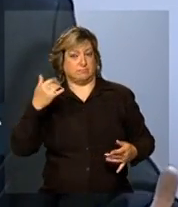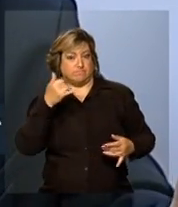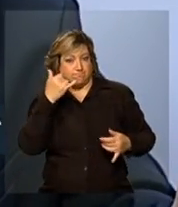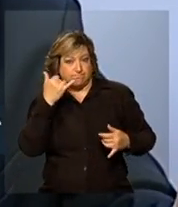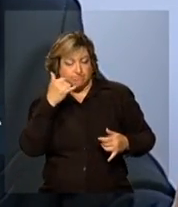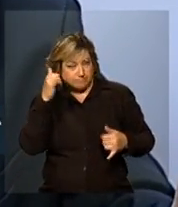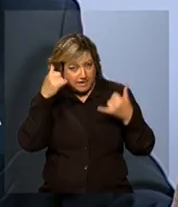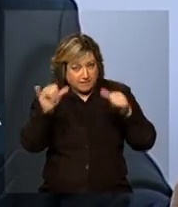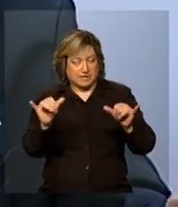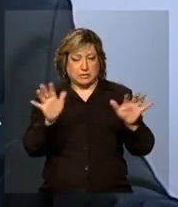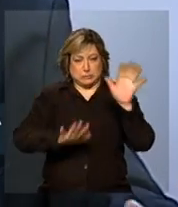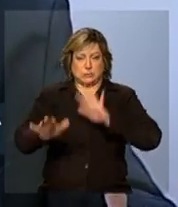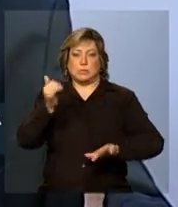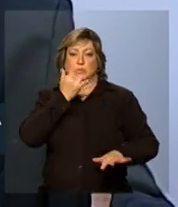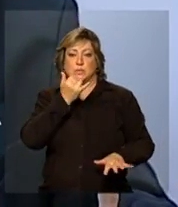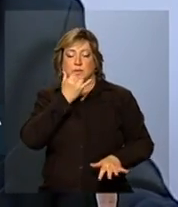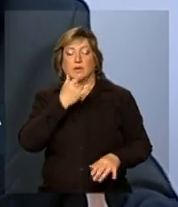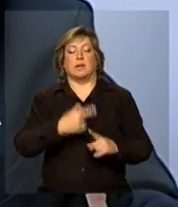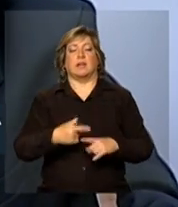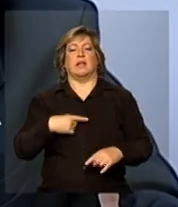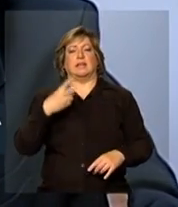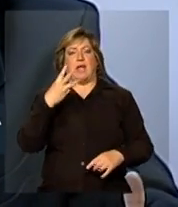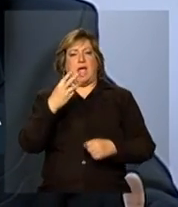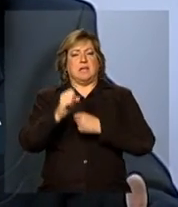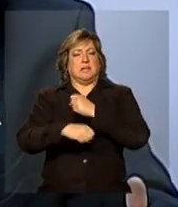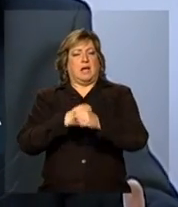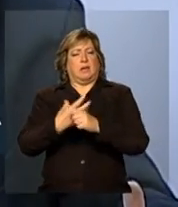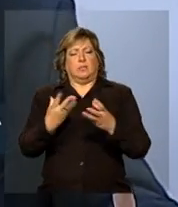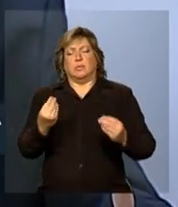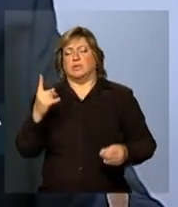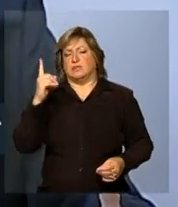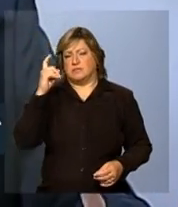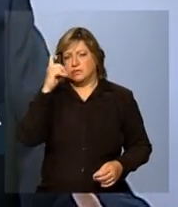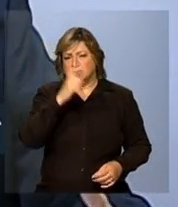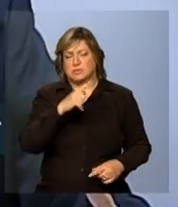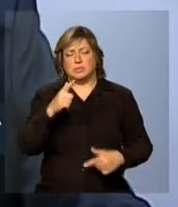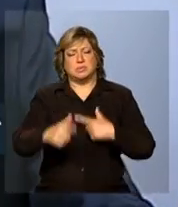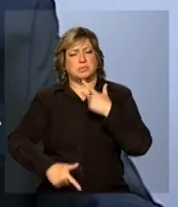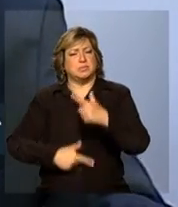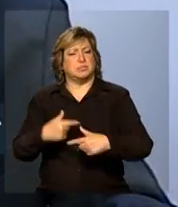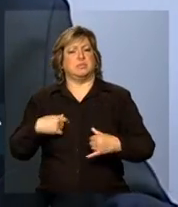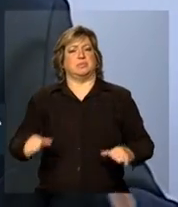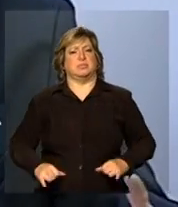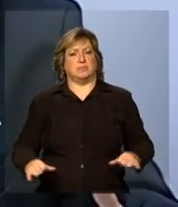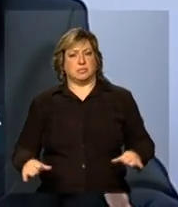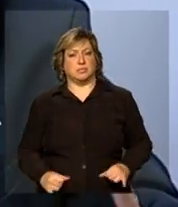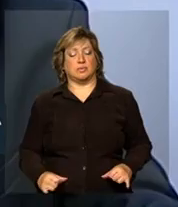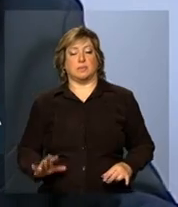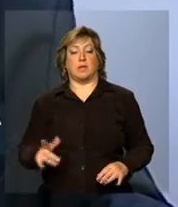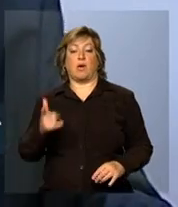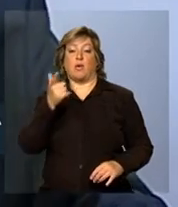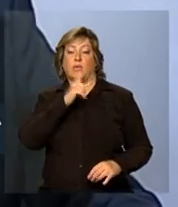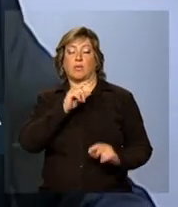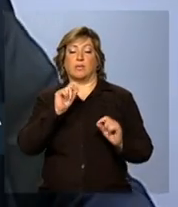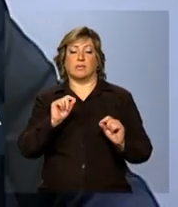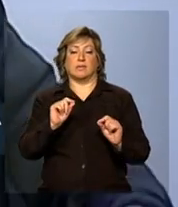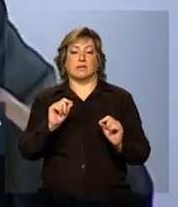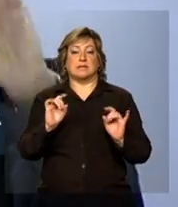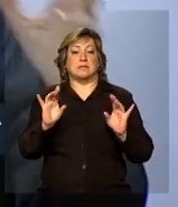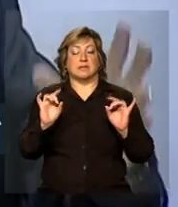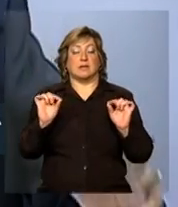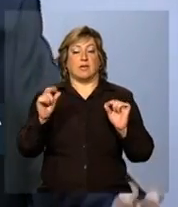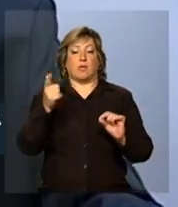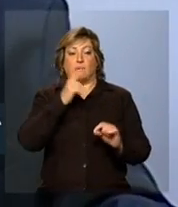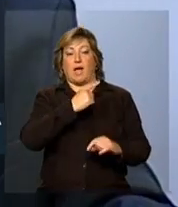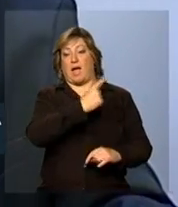que eu fazia antes. Foram 3 anos muito difíceis, mas que por algum motivo especial, isso